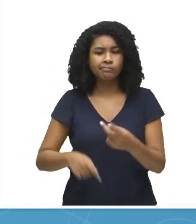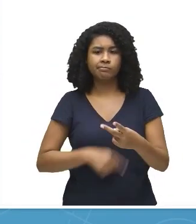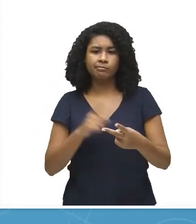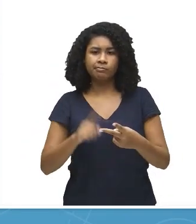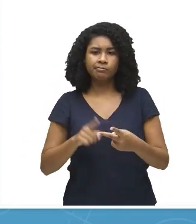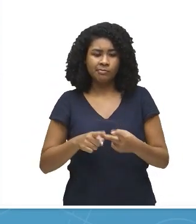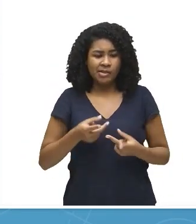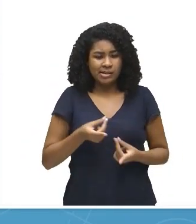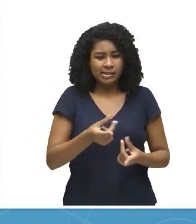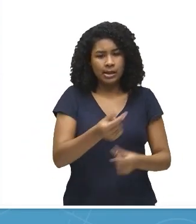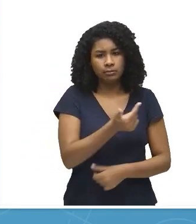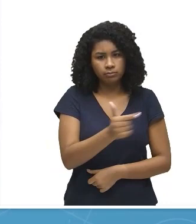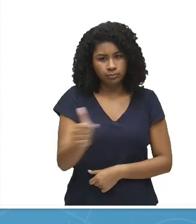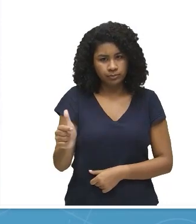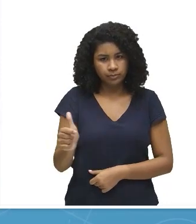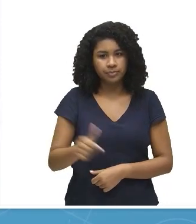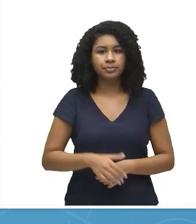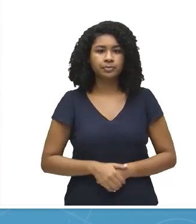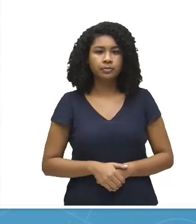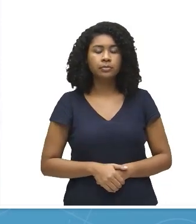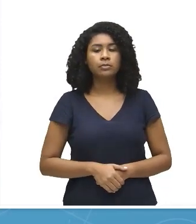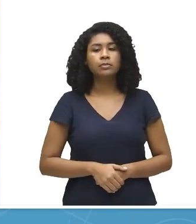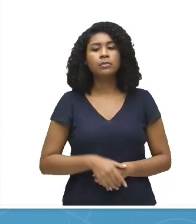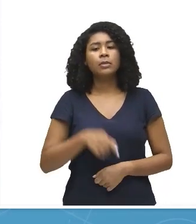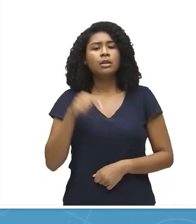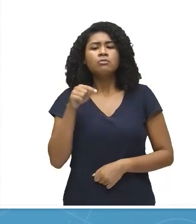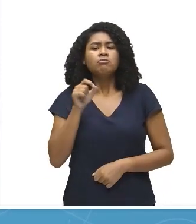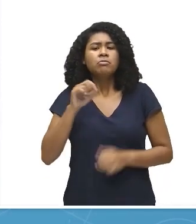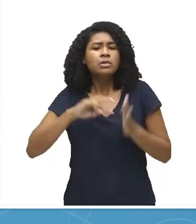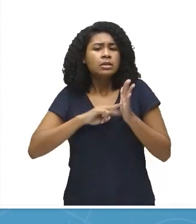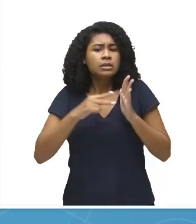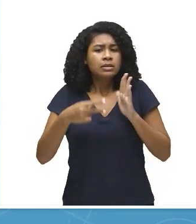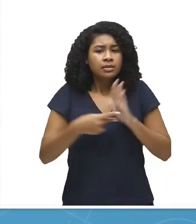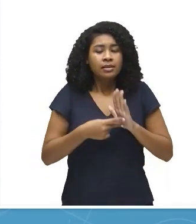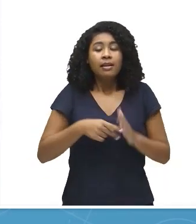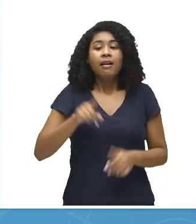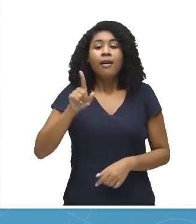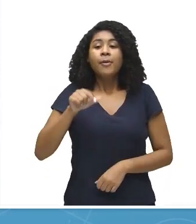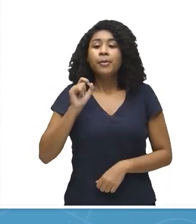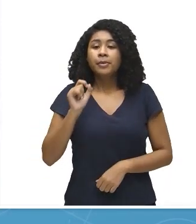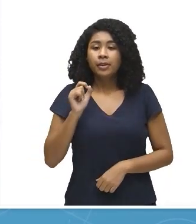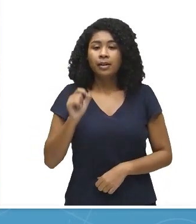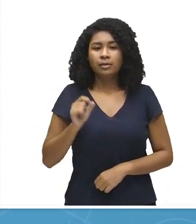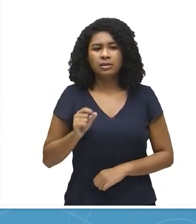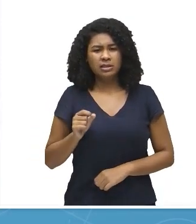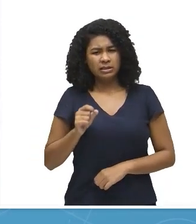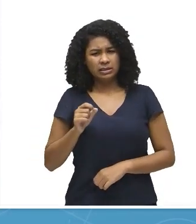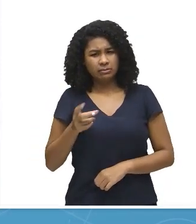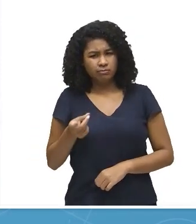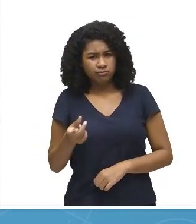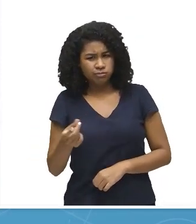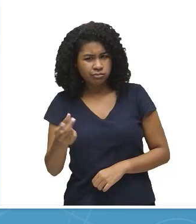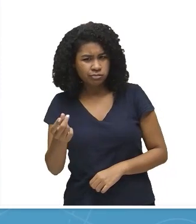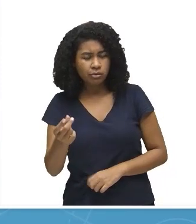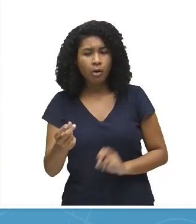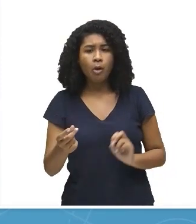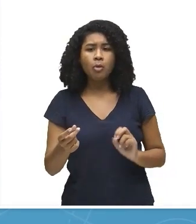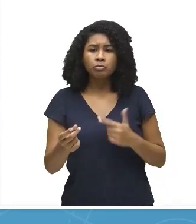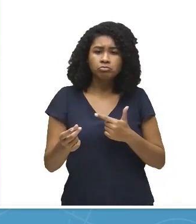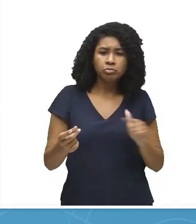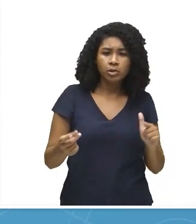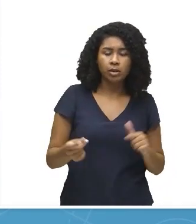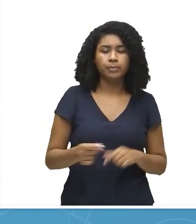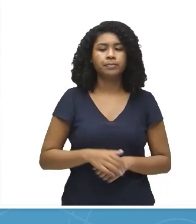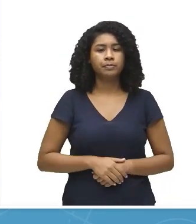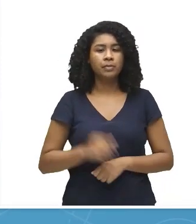isso significa dizer quanto à durabilidade desse item. O carro, por exemplo, é considerado